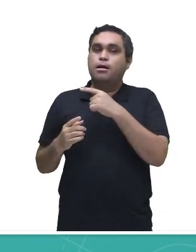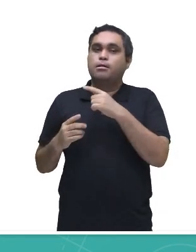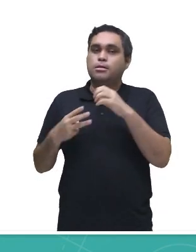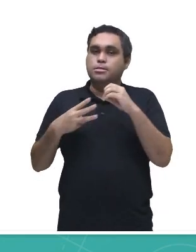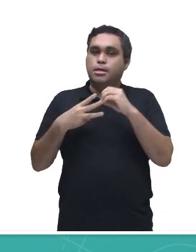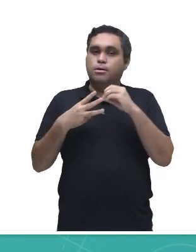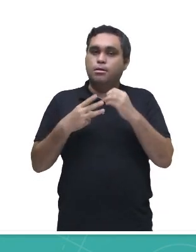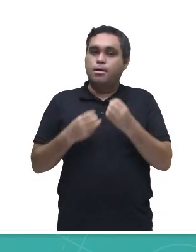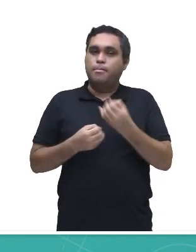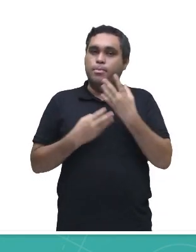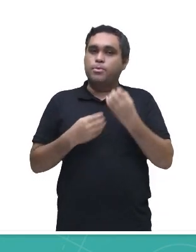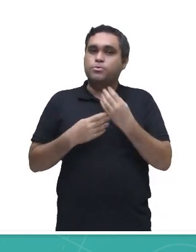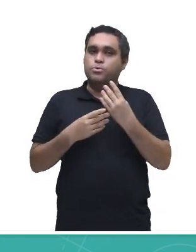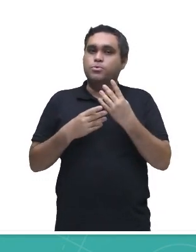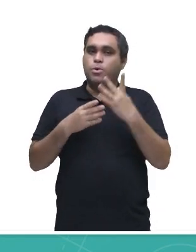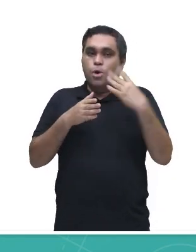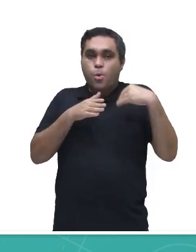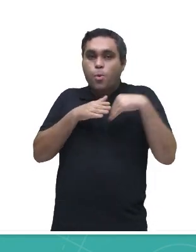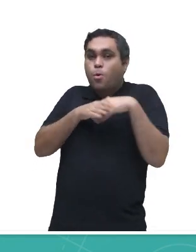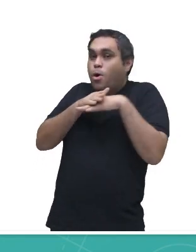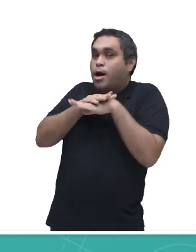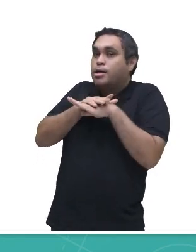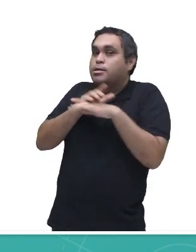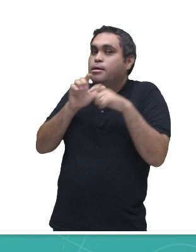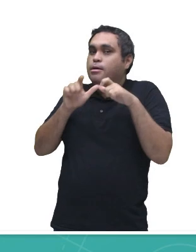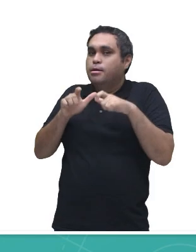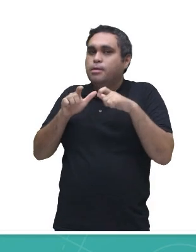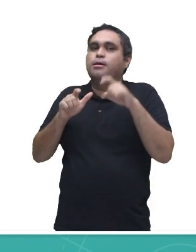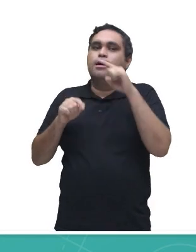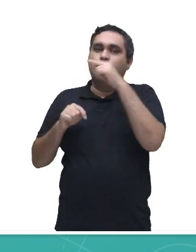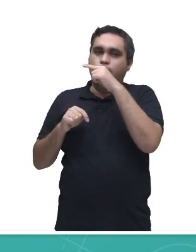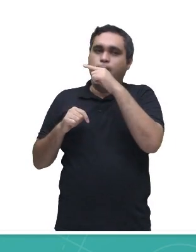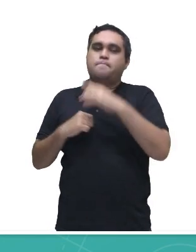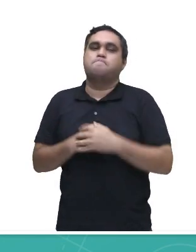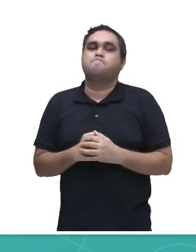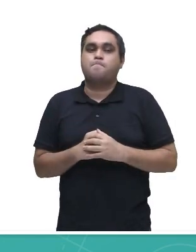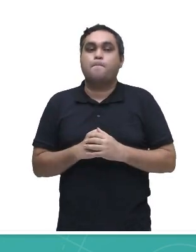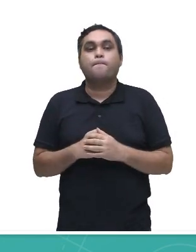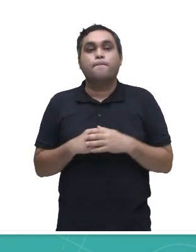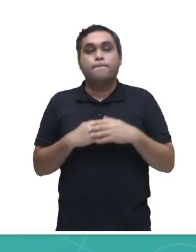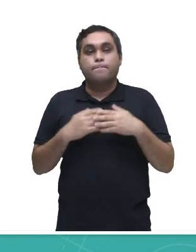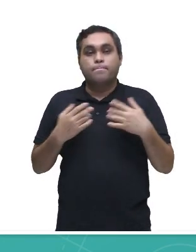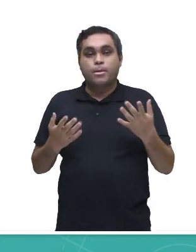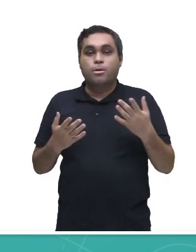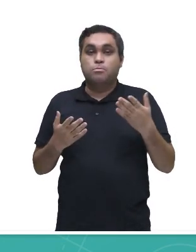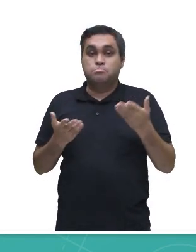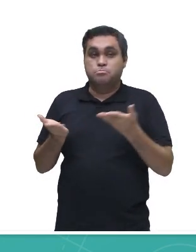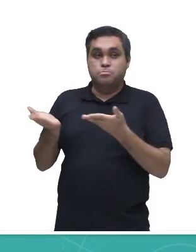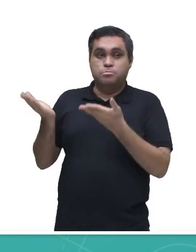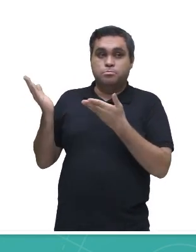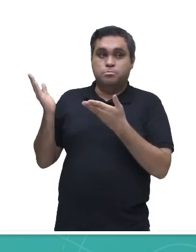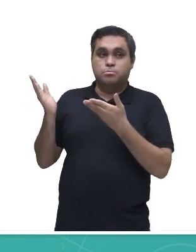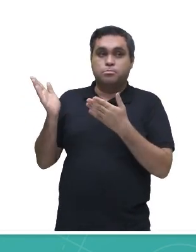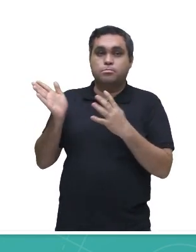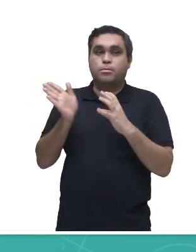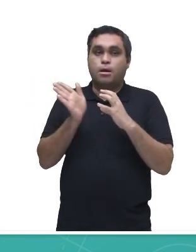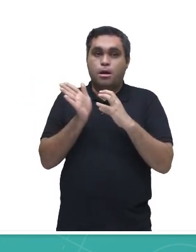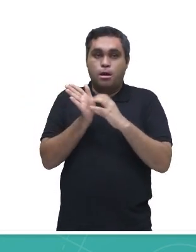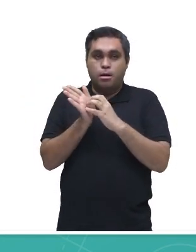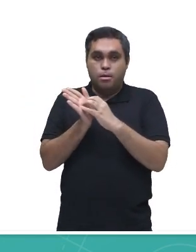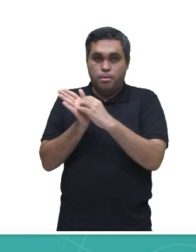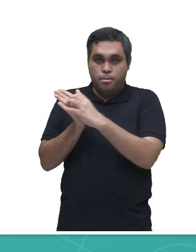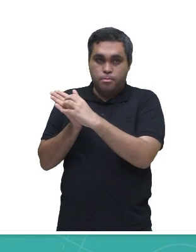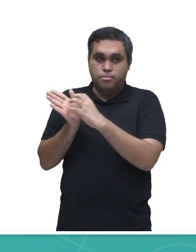armazenado nessa organela. E aí a próxima estrutura que a gente traz para vocês é o retículo